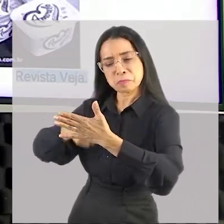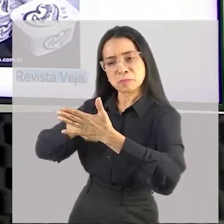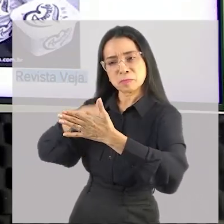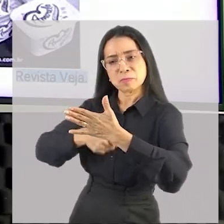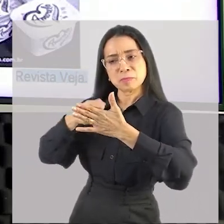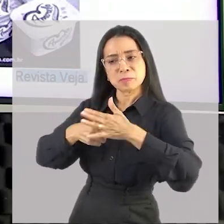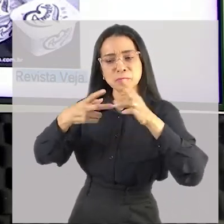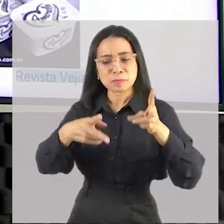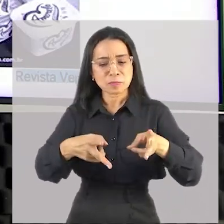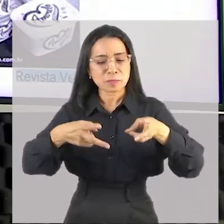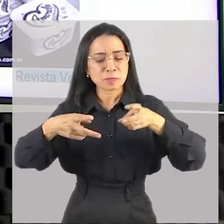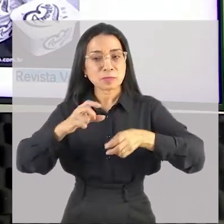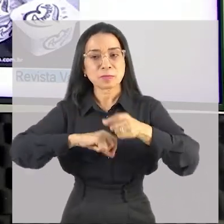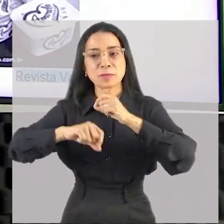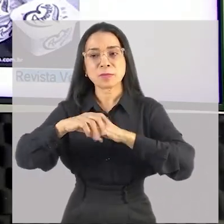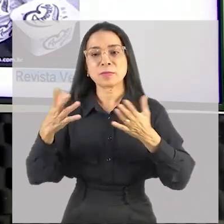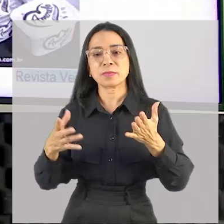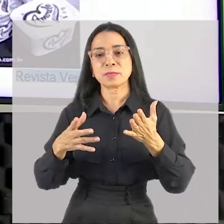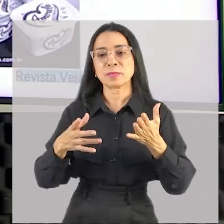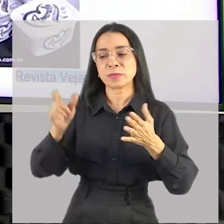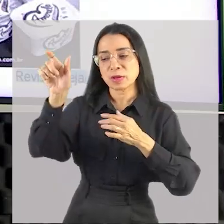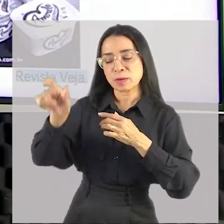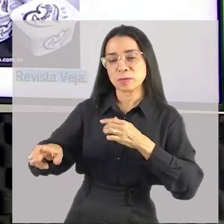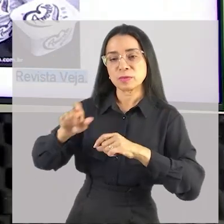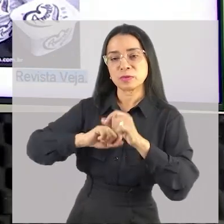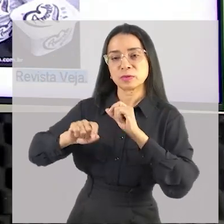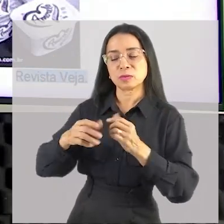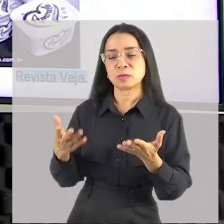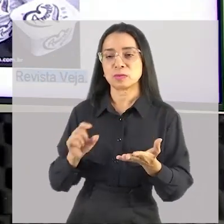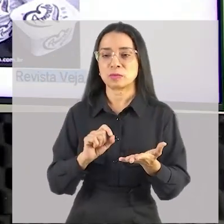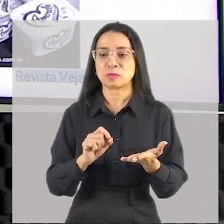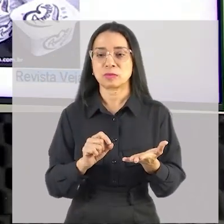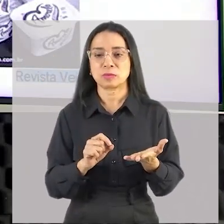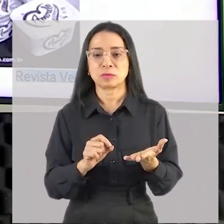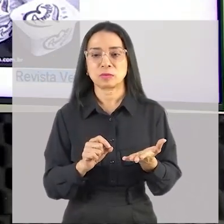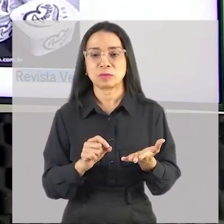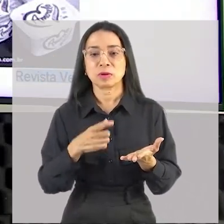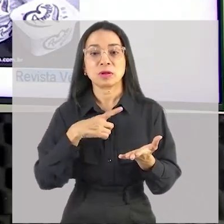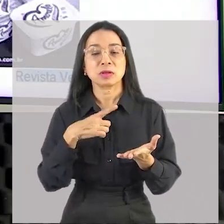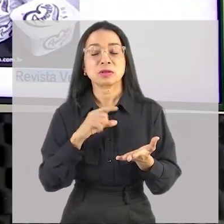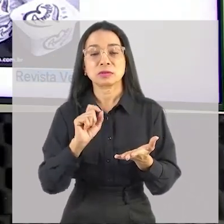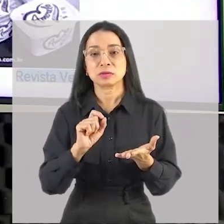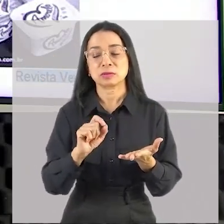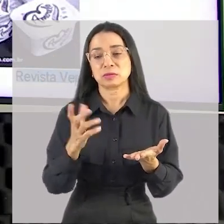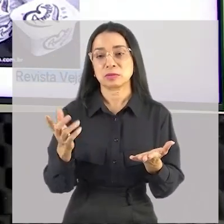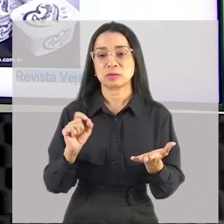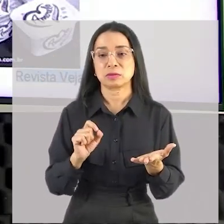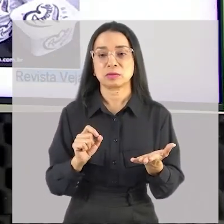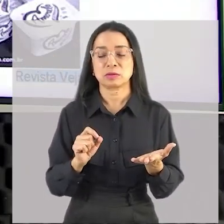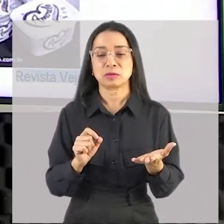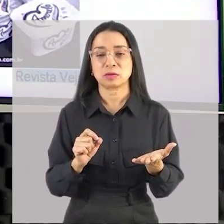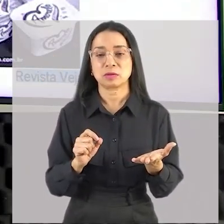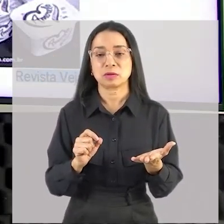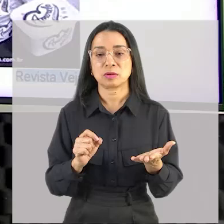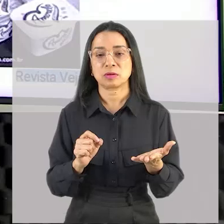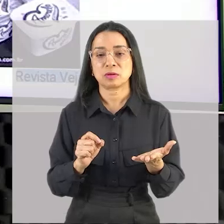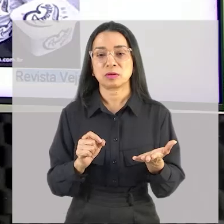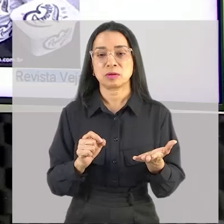aqui funções da linguagem. Então, a função apelativa, que é muito usada no comercial, traz essa